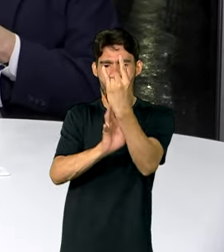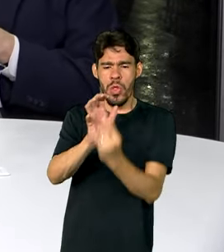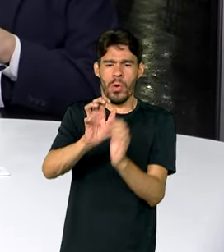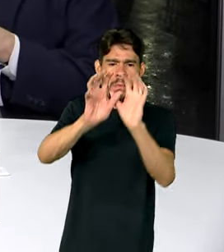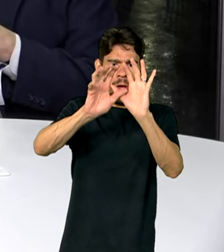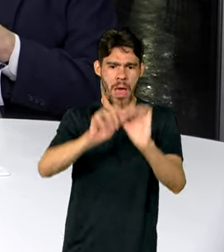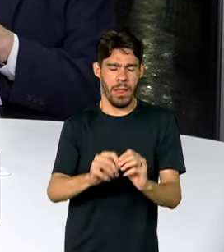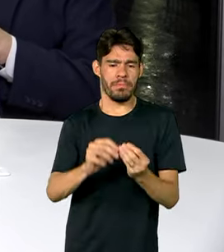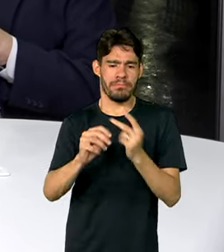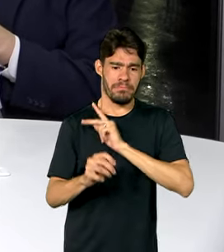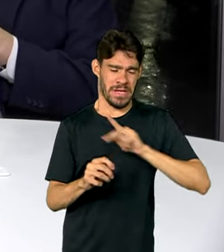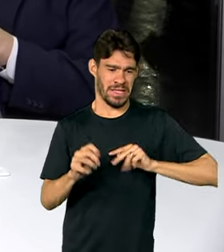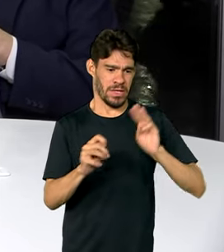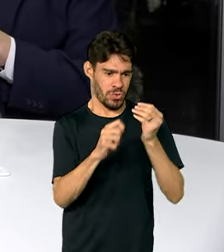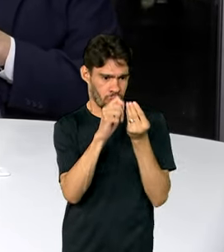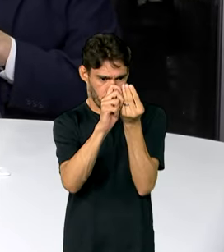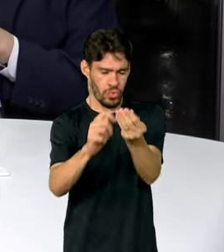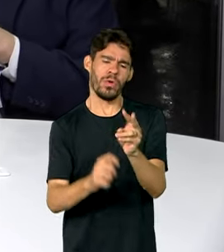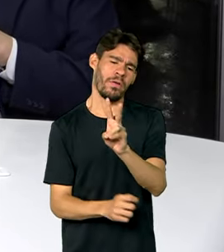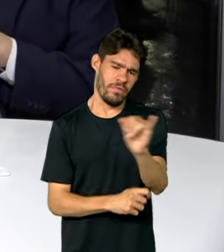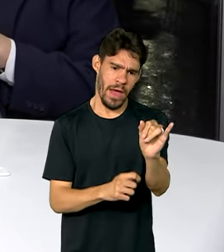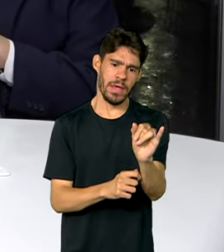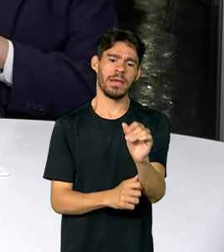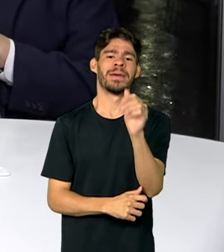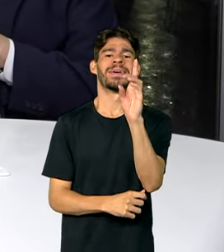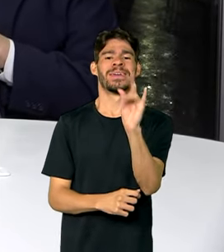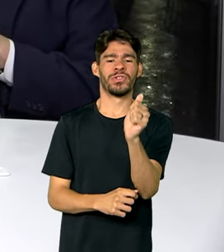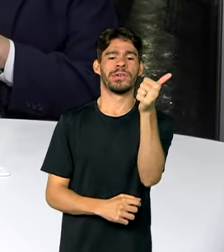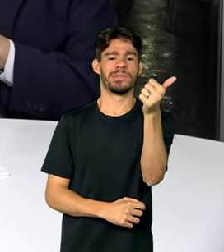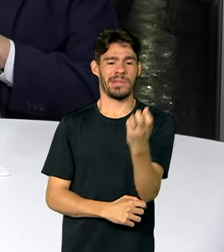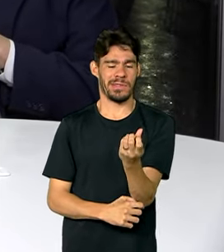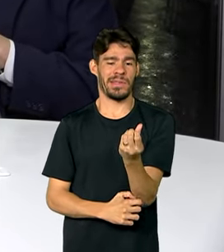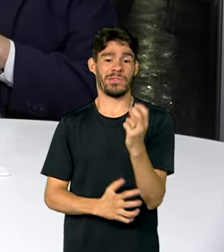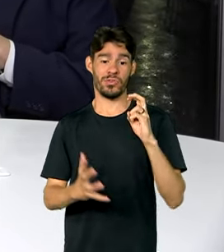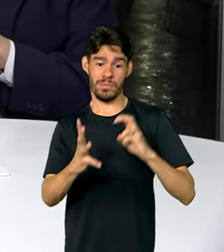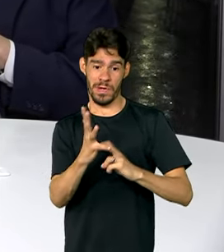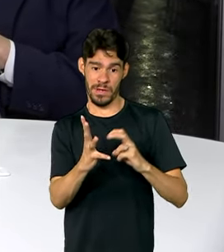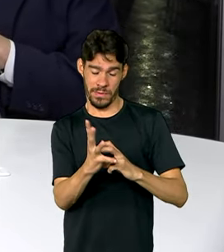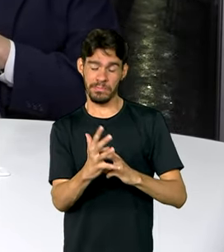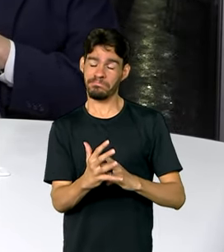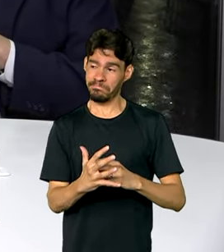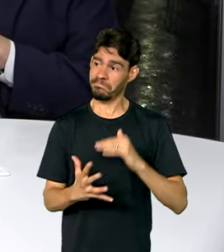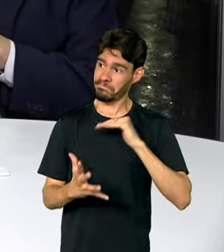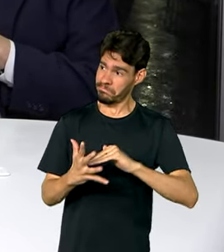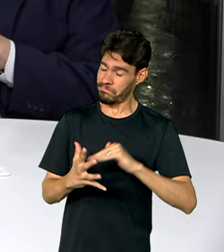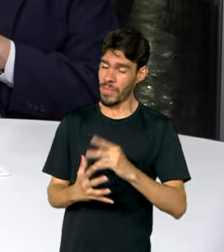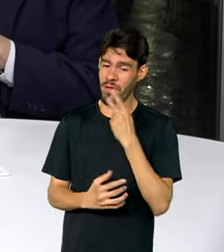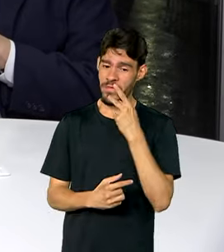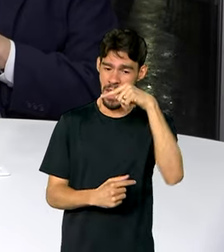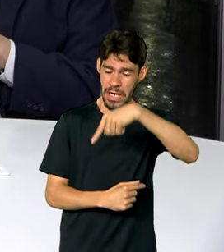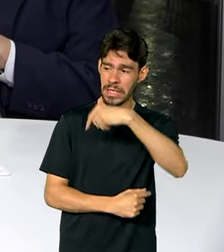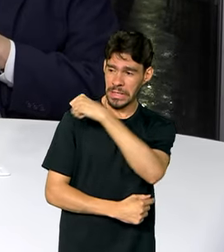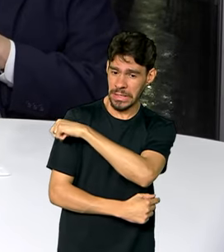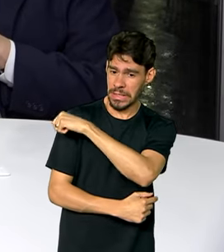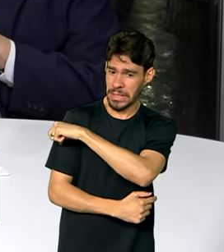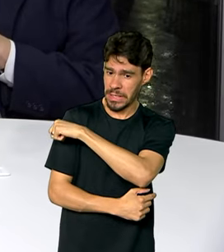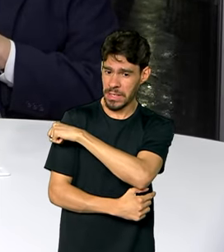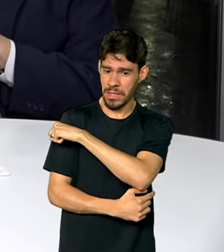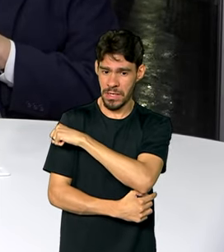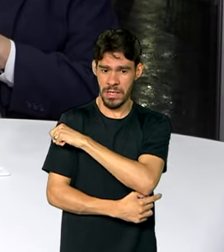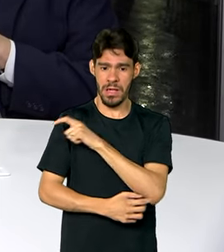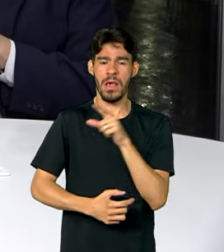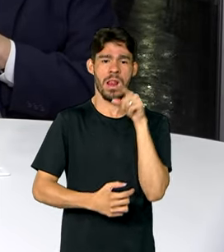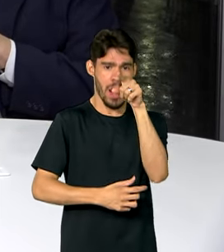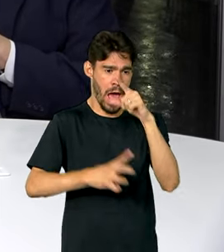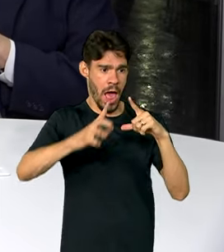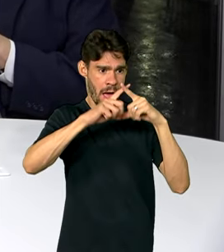ao presidente Lula, como você falou, no próximo dia 16 pela manhã. Bom, secretário, a gente está falando aqui do Rio de Janeiro e no estúdio